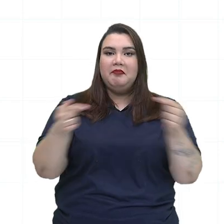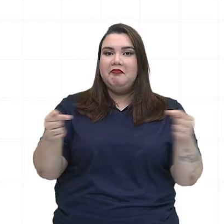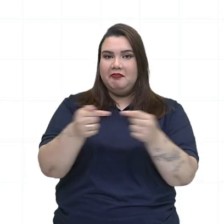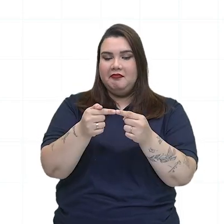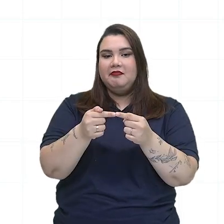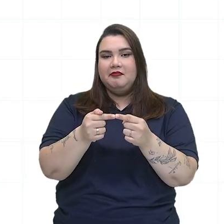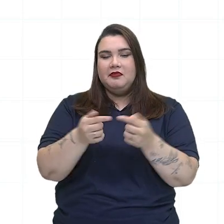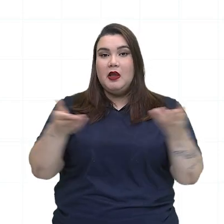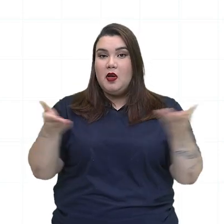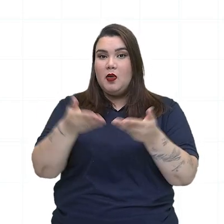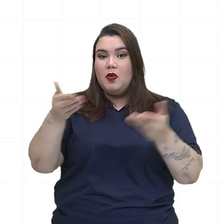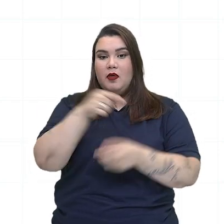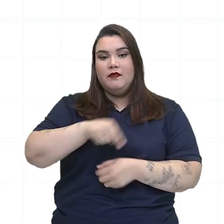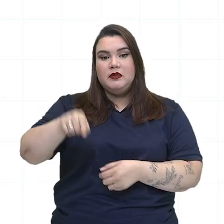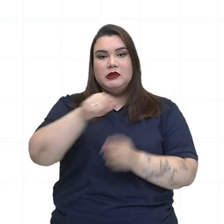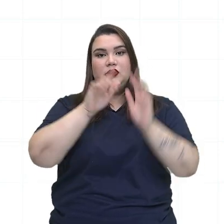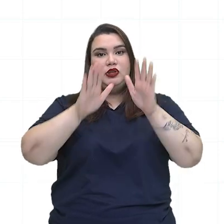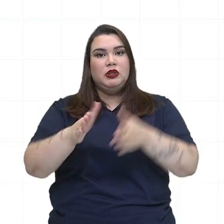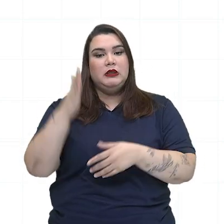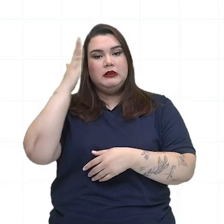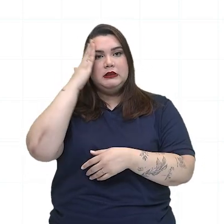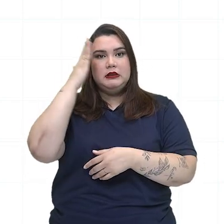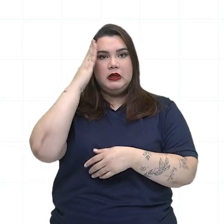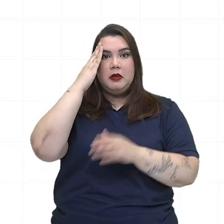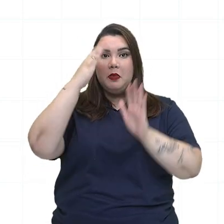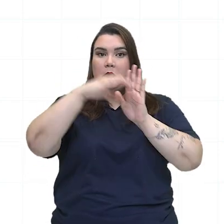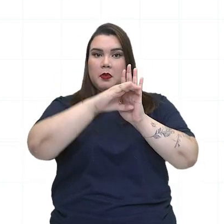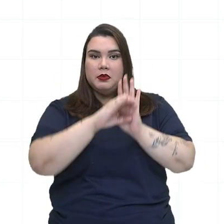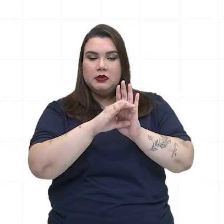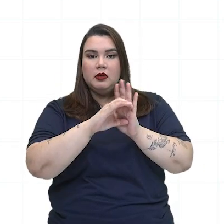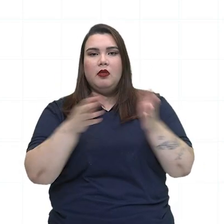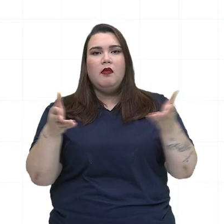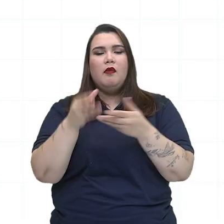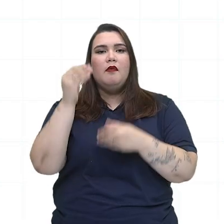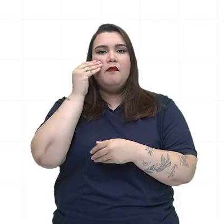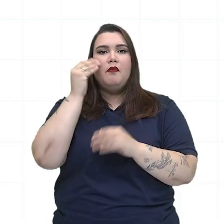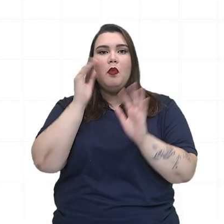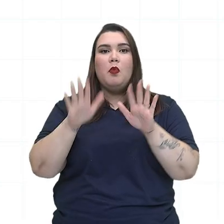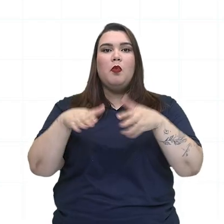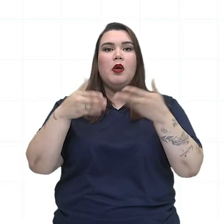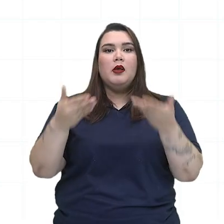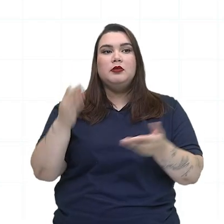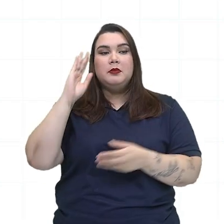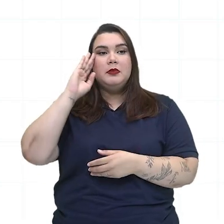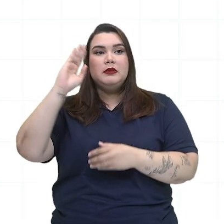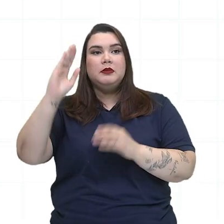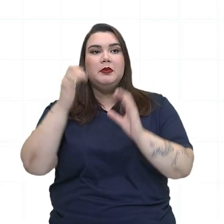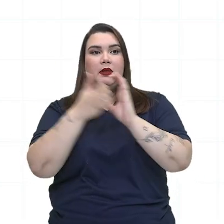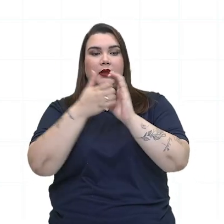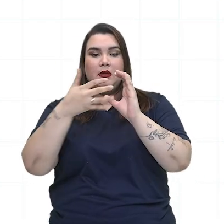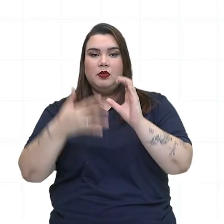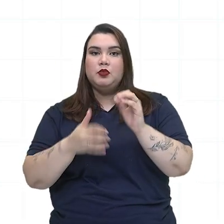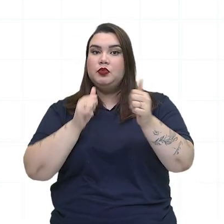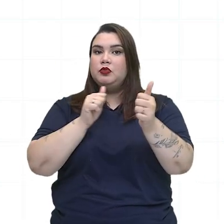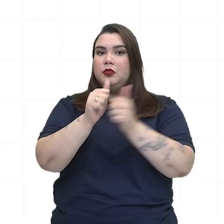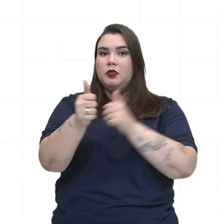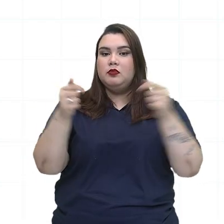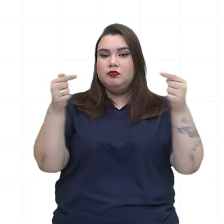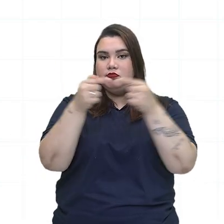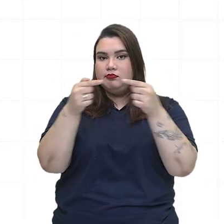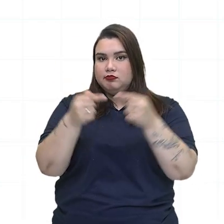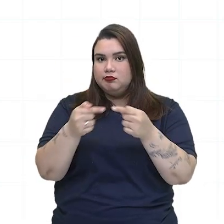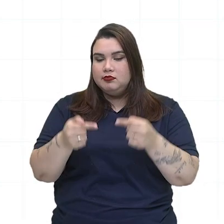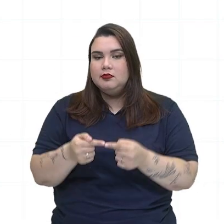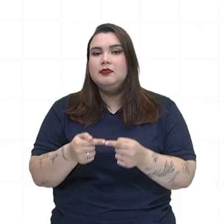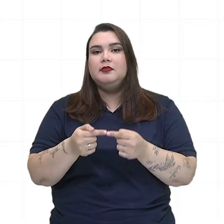o conceito, vamos ver aí quais são as principais características dos esportes que estão dentro dessa classificação de